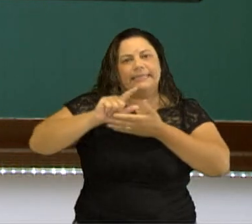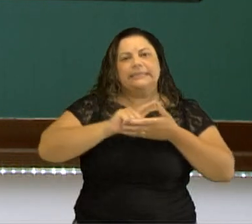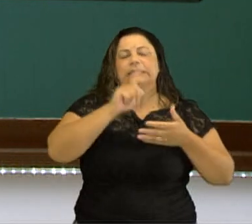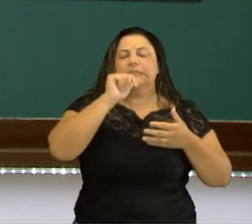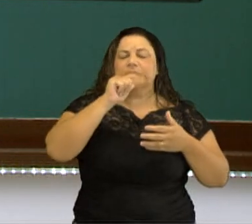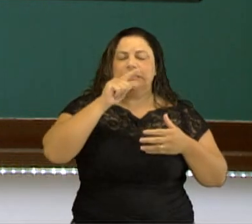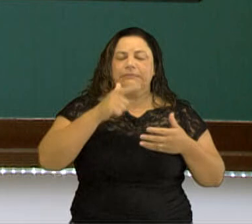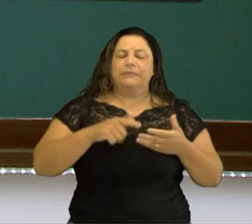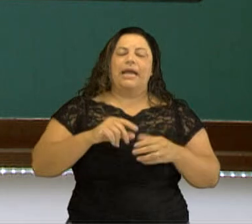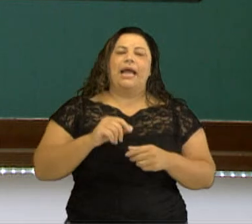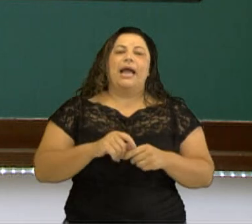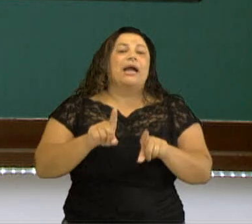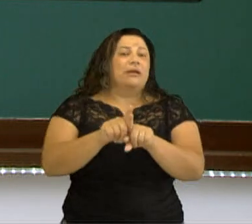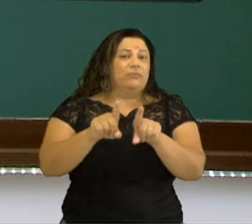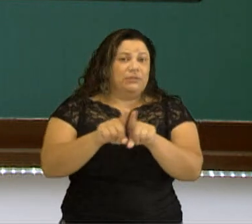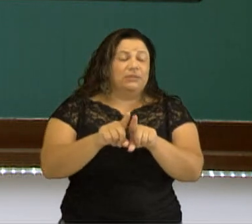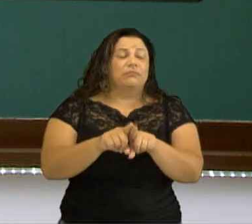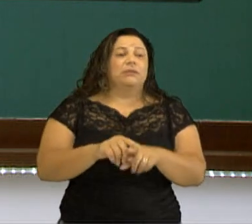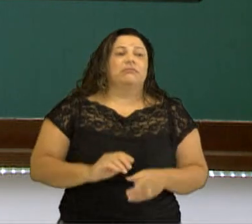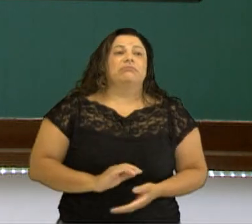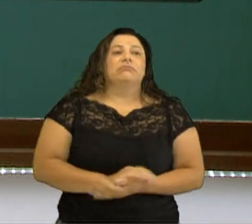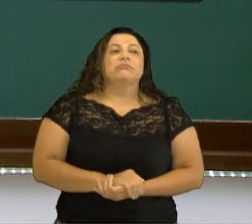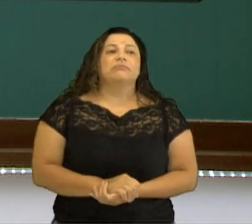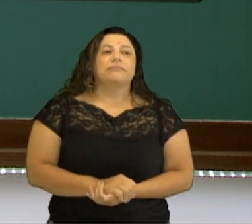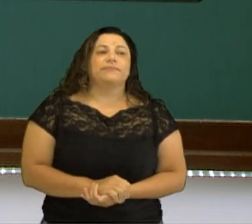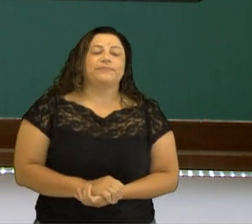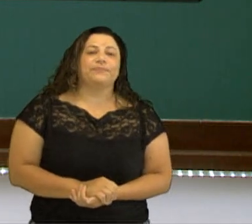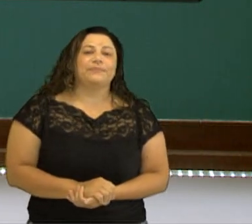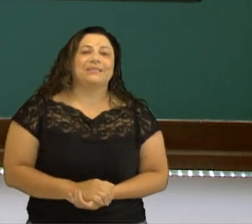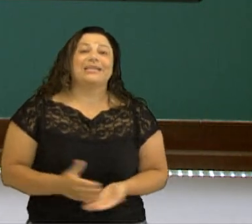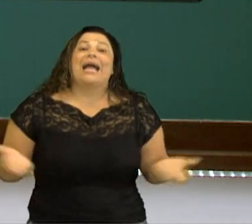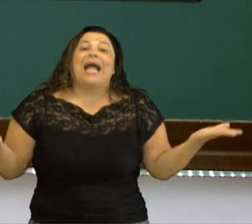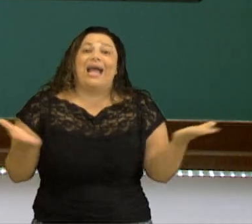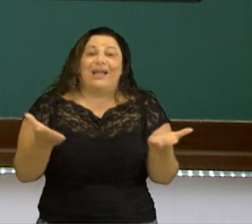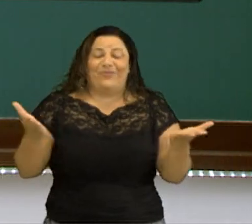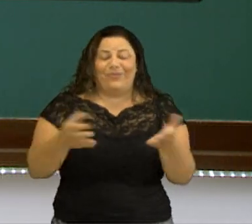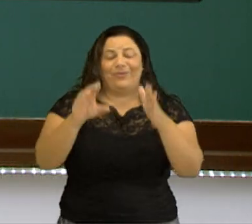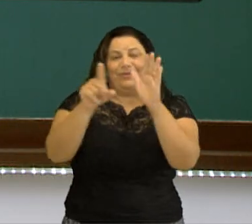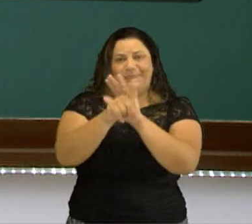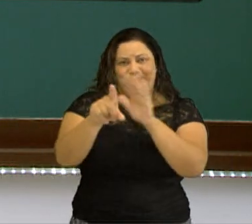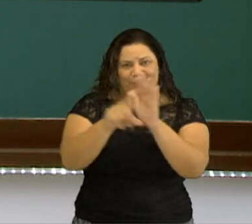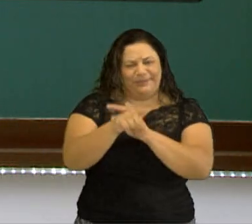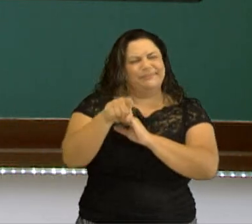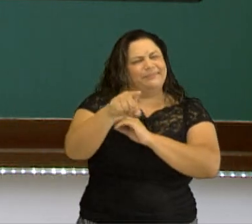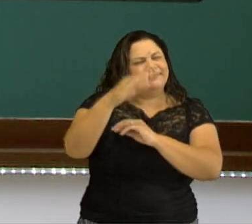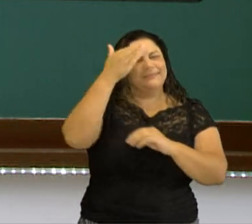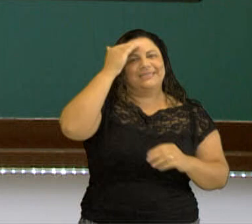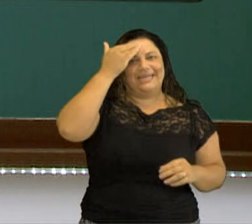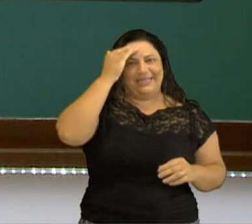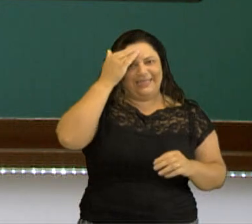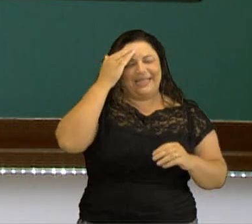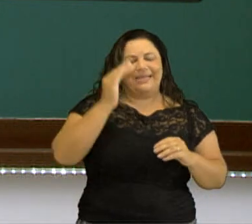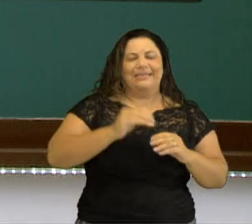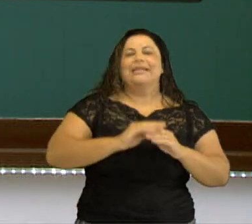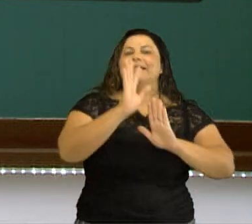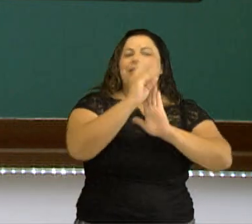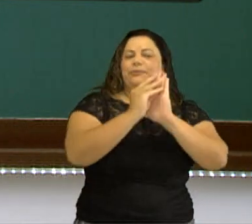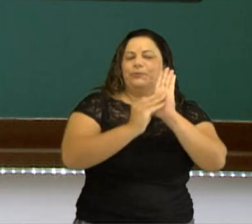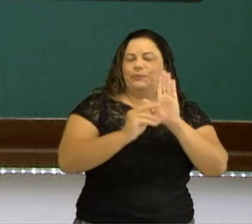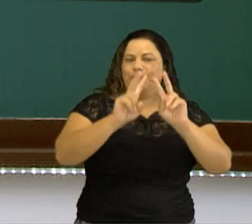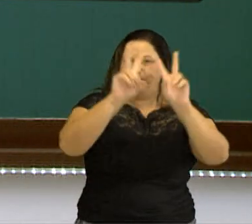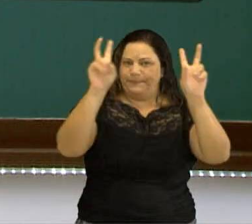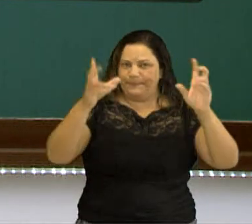seja tratada quando você for tomar. Agora vamos fazer um quiz para ver se você está entendendo todo esse assunto de